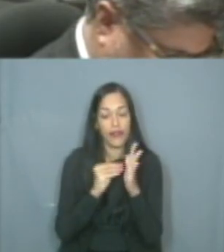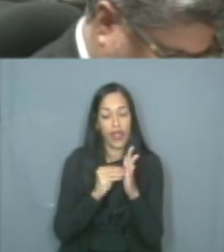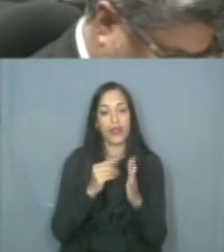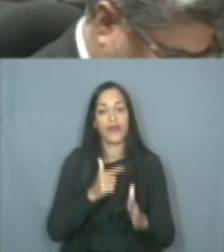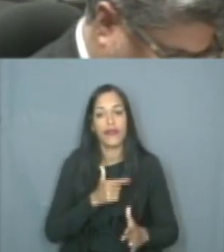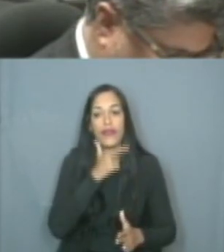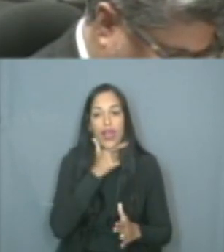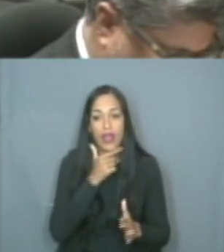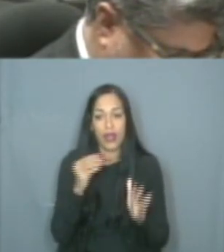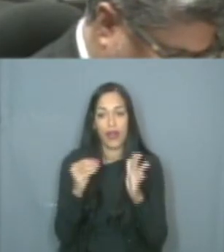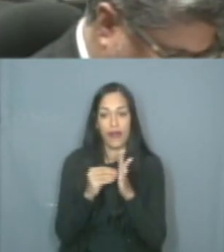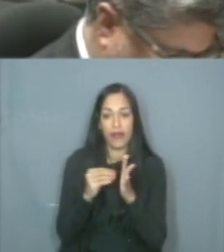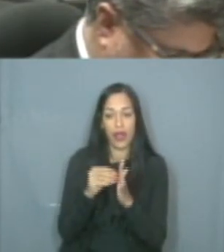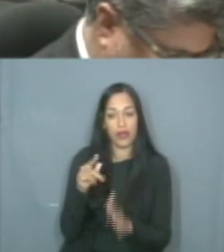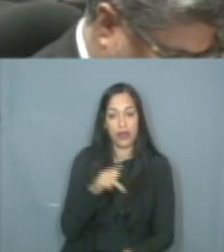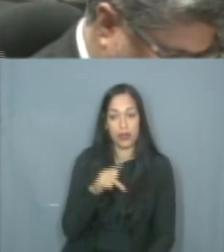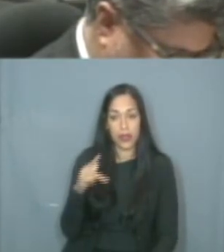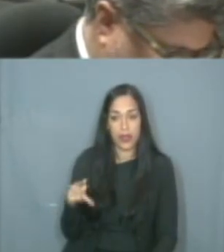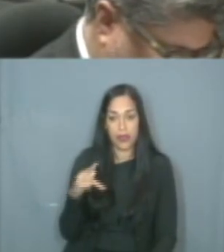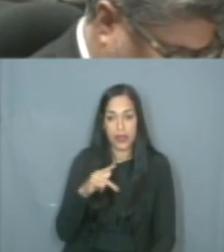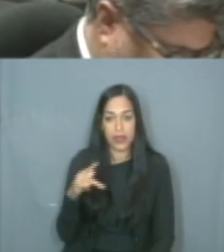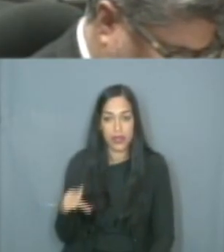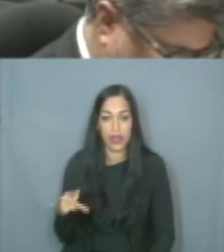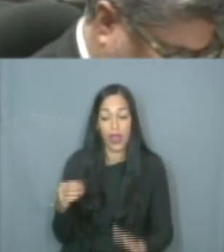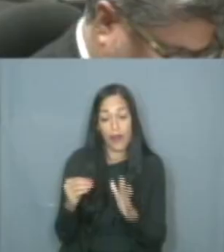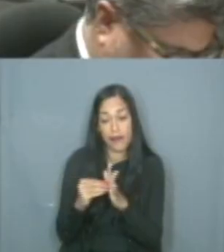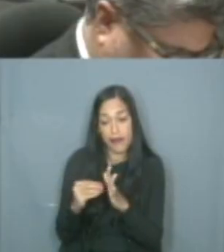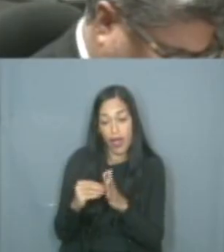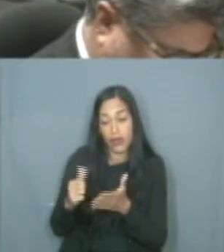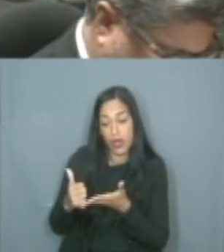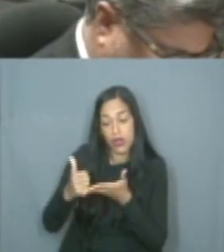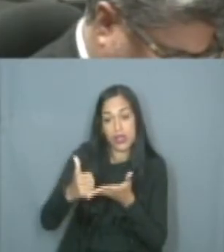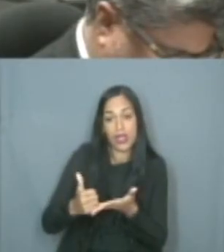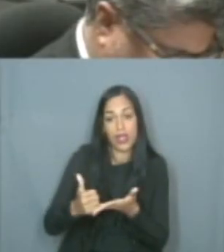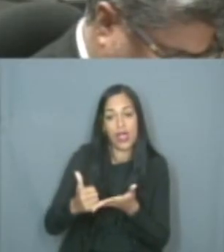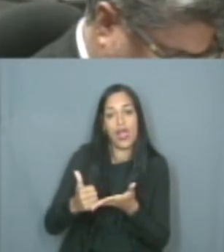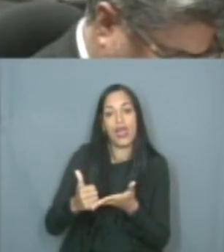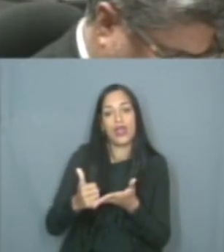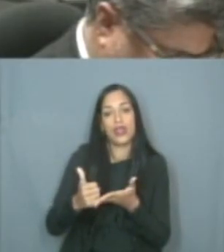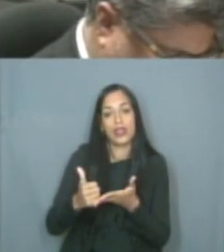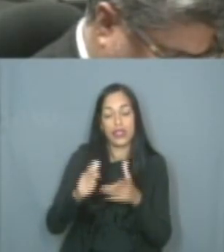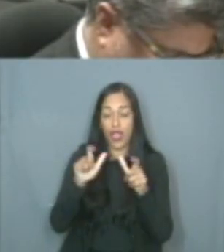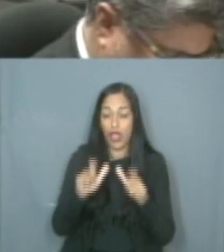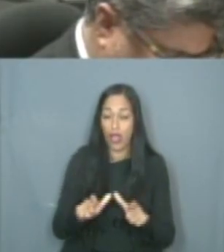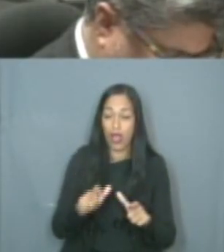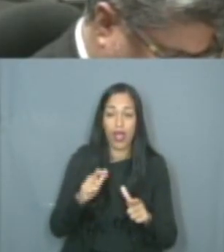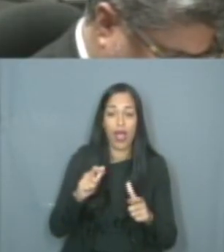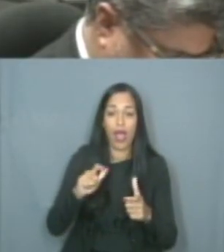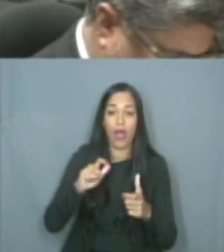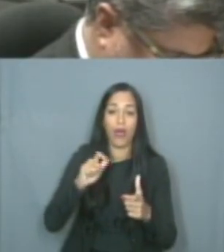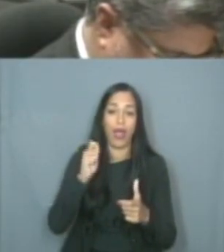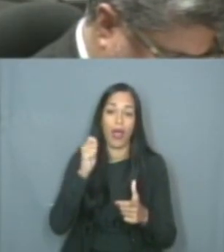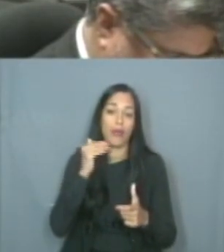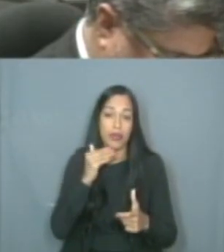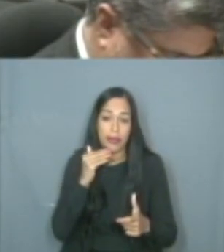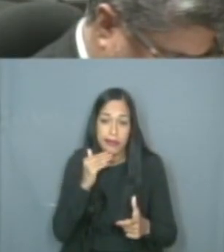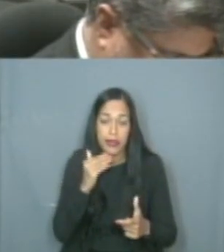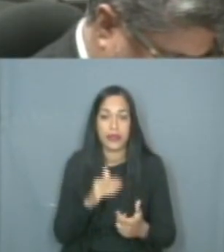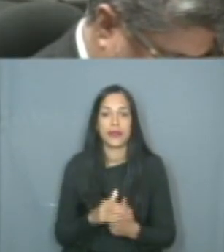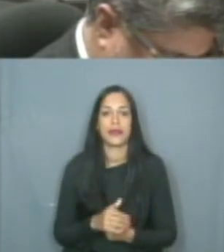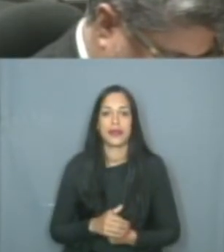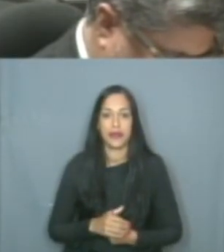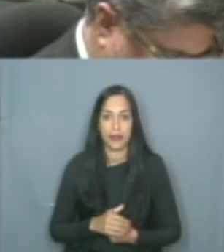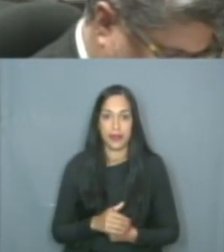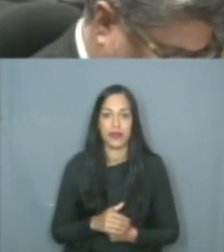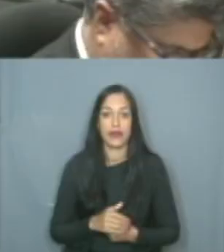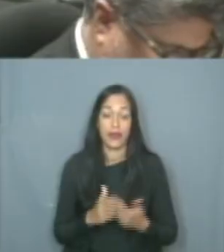vagas, faltam professores, faltam auxiliares, infraestrutura inadequada. Nós chegamos ao